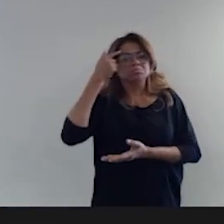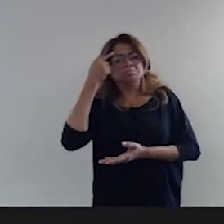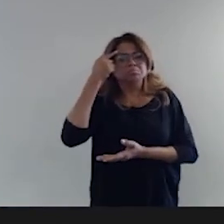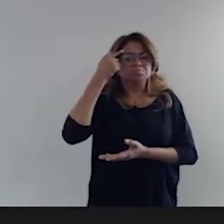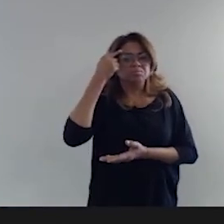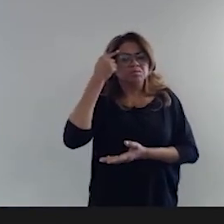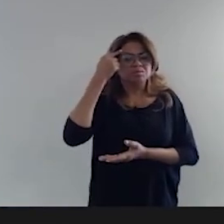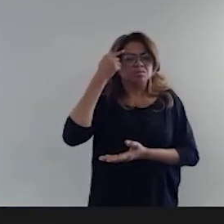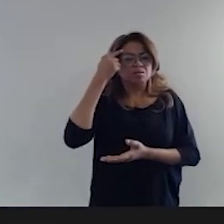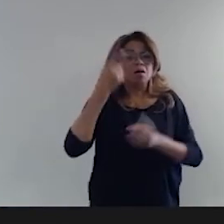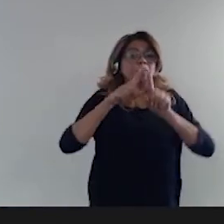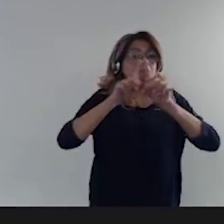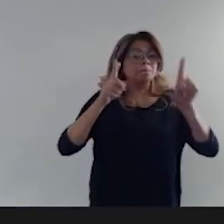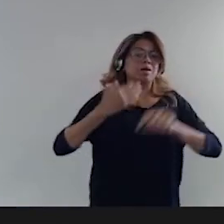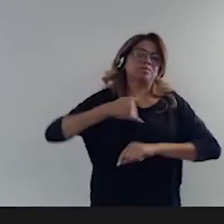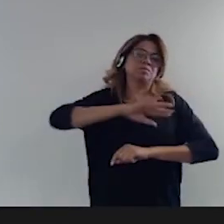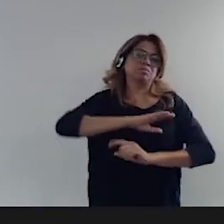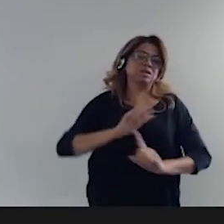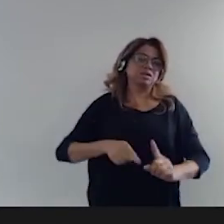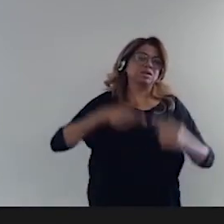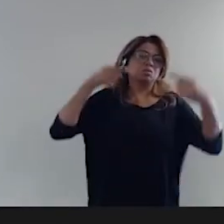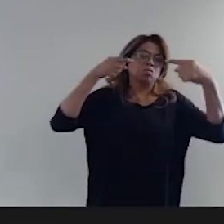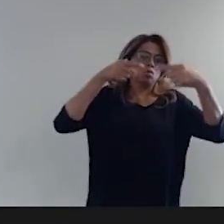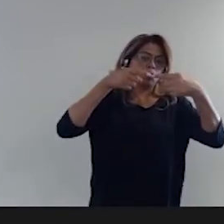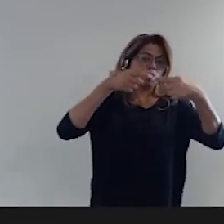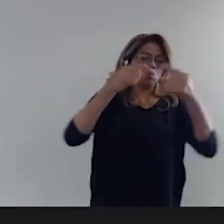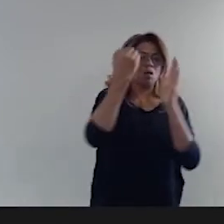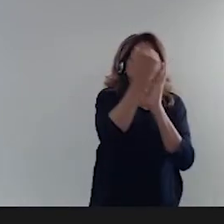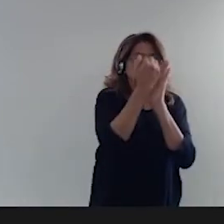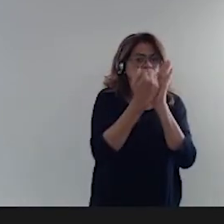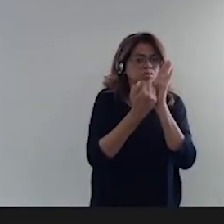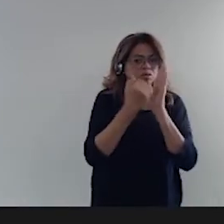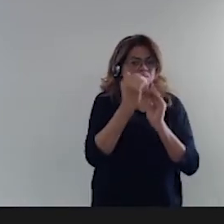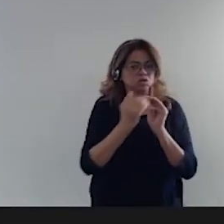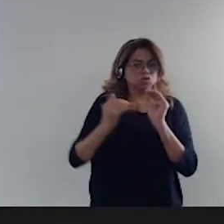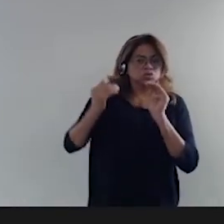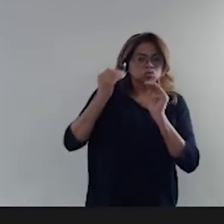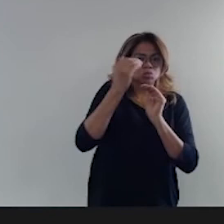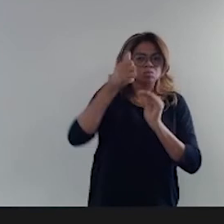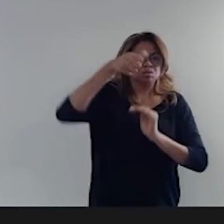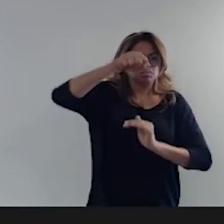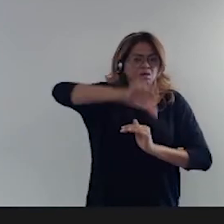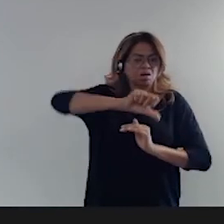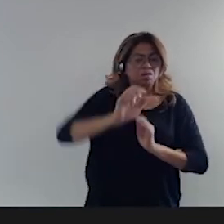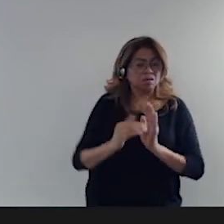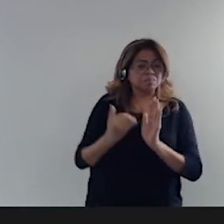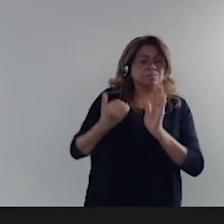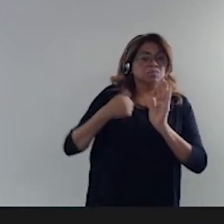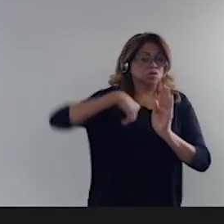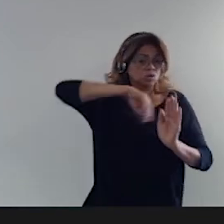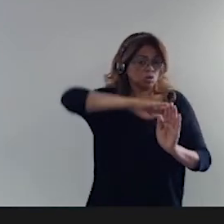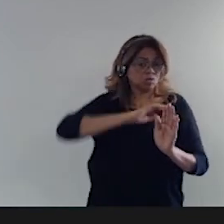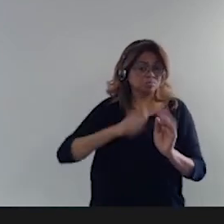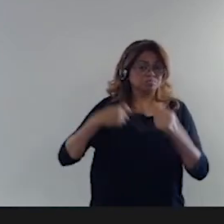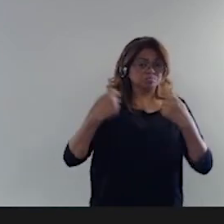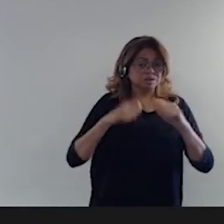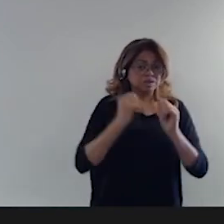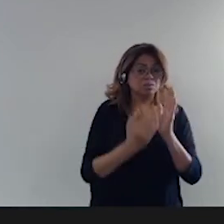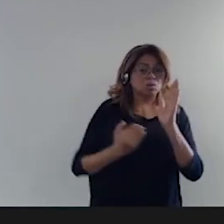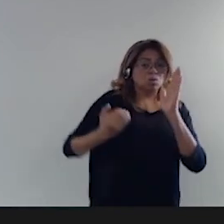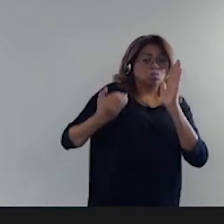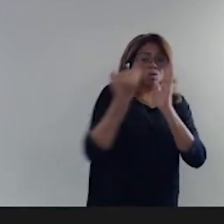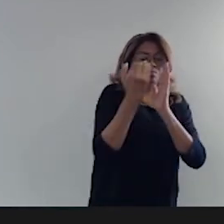reflexões, mas nós temos que nos concentrarmos em agendas para a superação da crise. E tivemos aqui, eu sei que